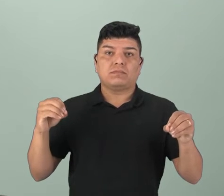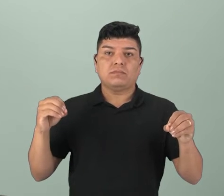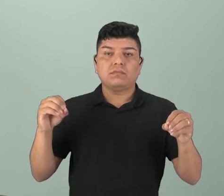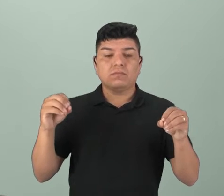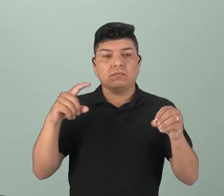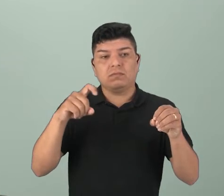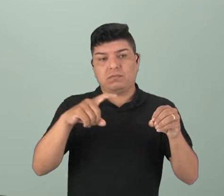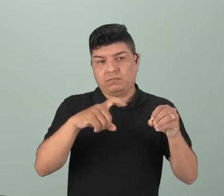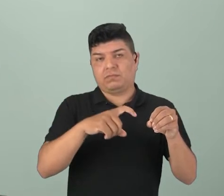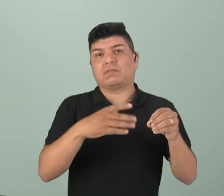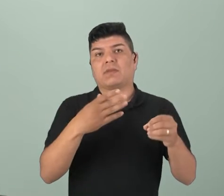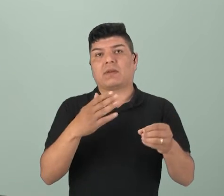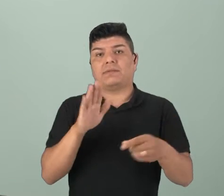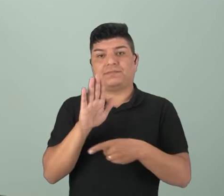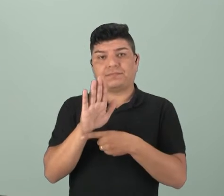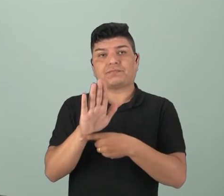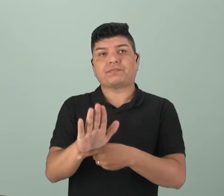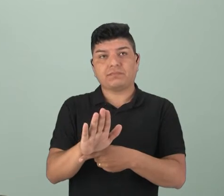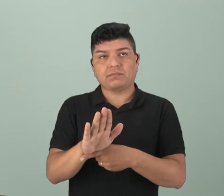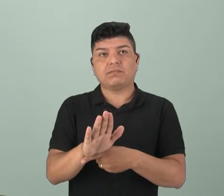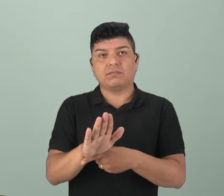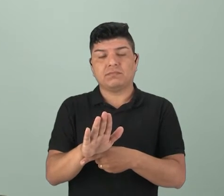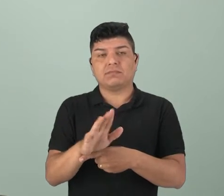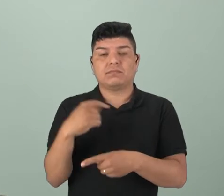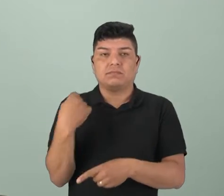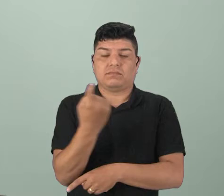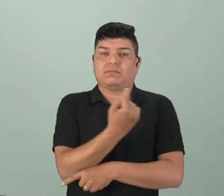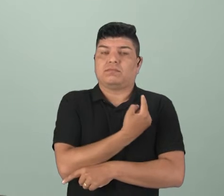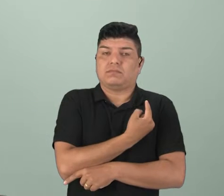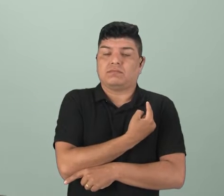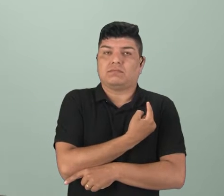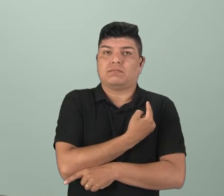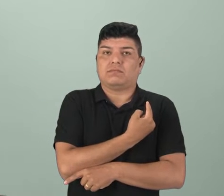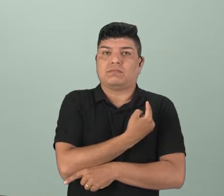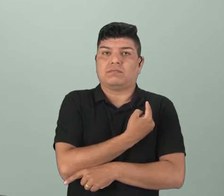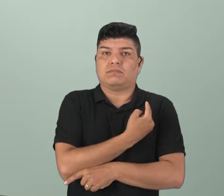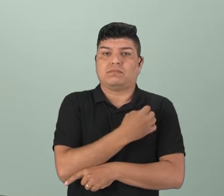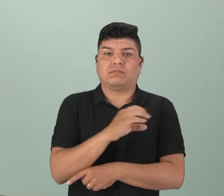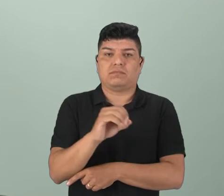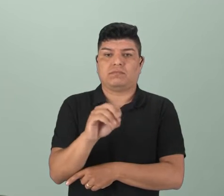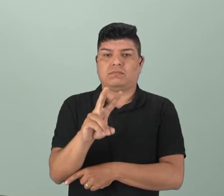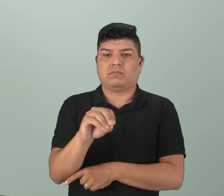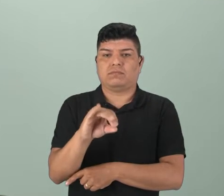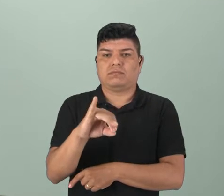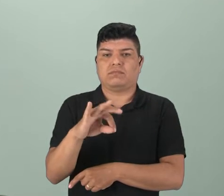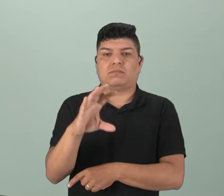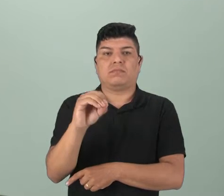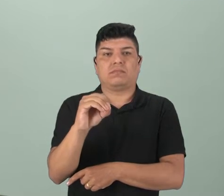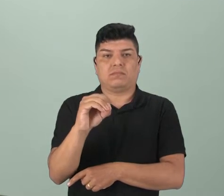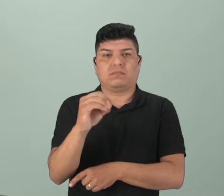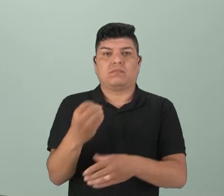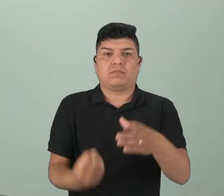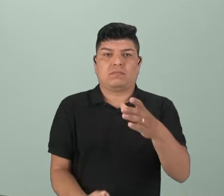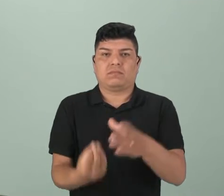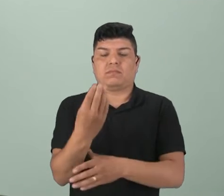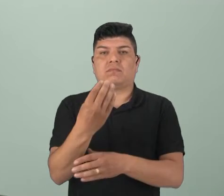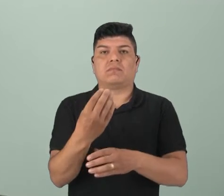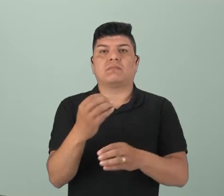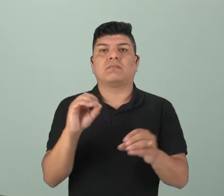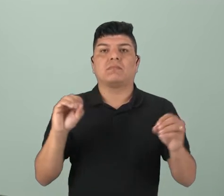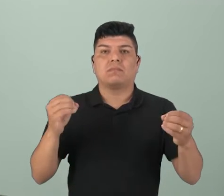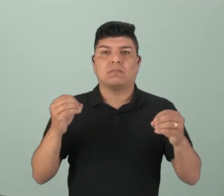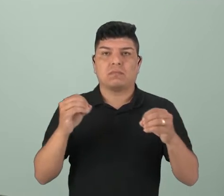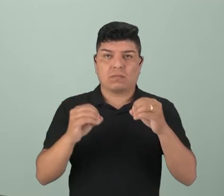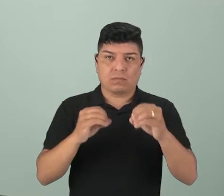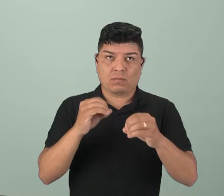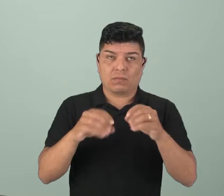que ajuda lá na produção, na maturação do nosso ovócito, né, que se transforma em óvulo, e também